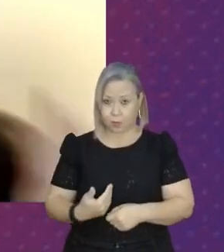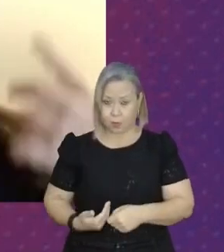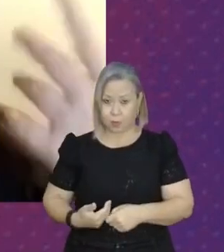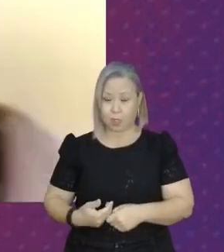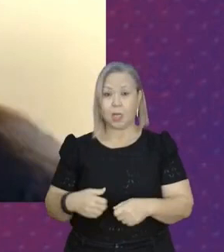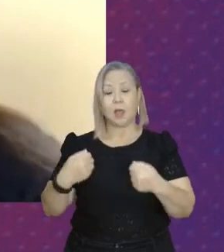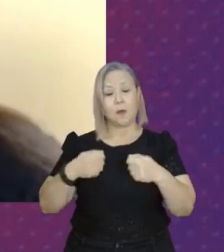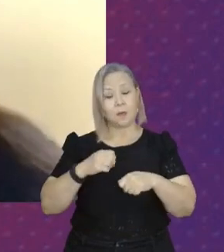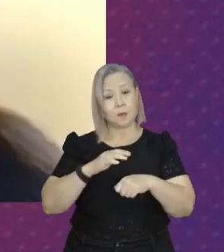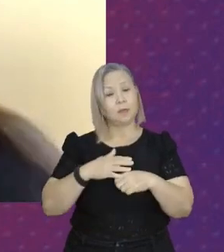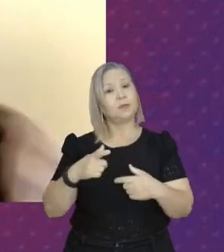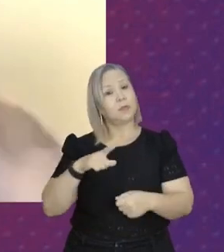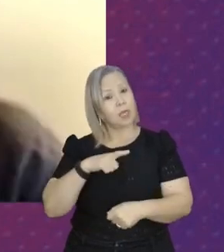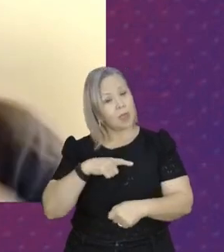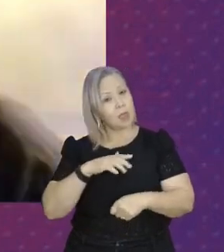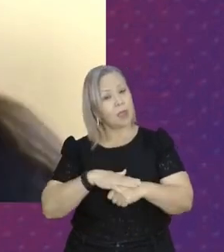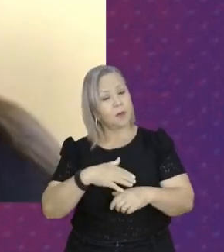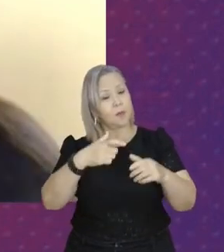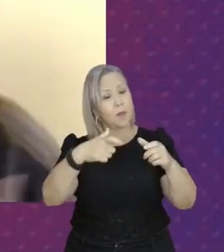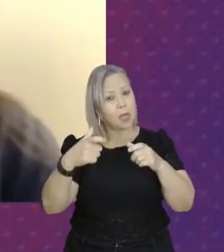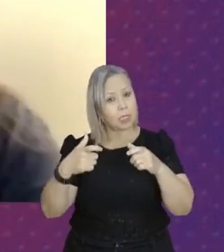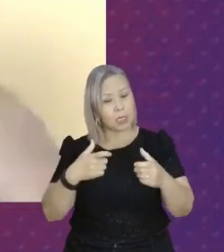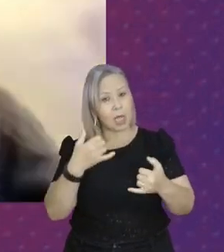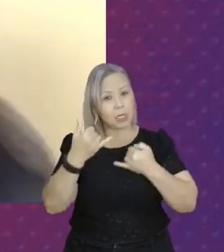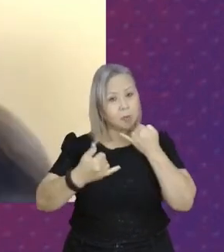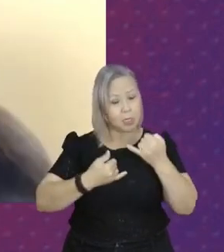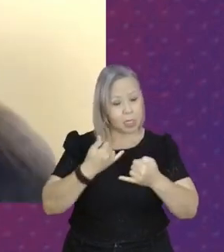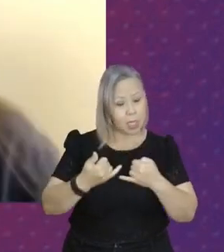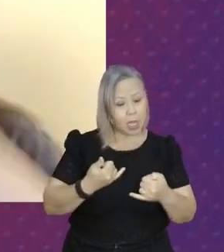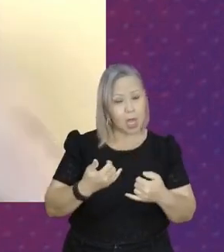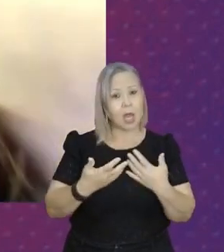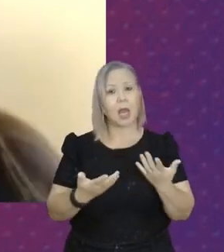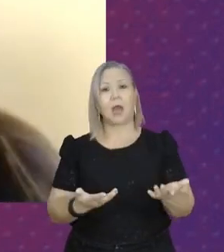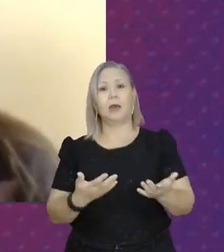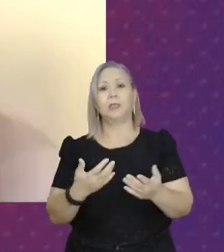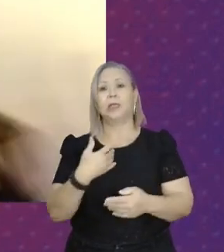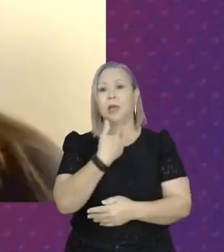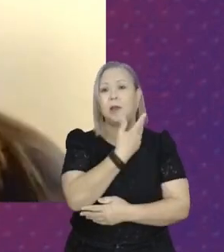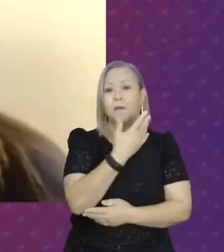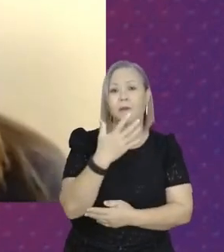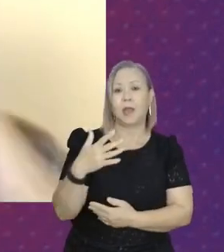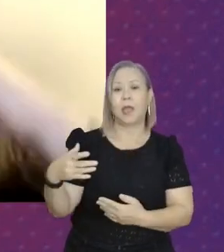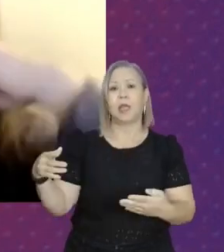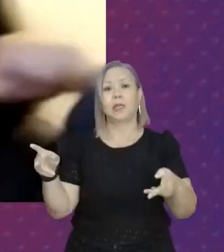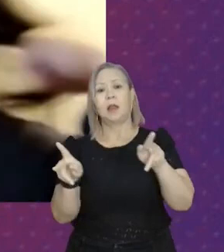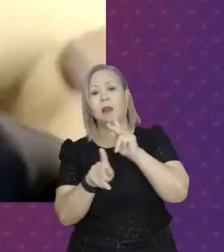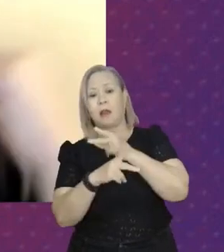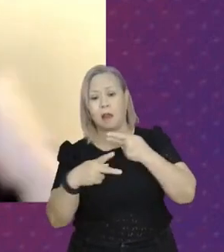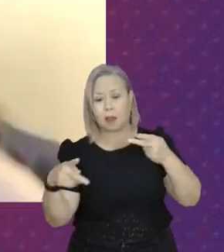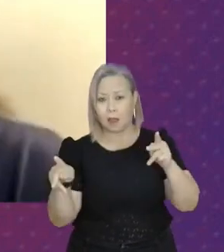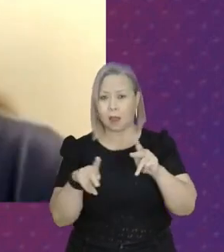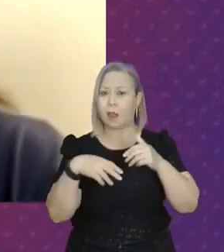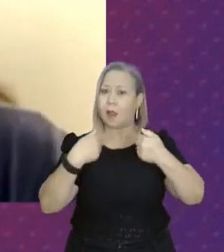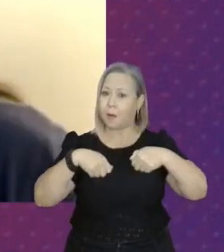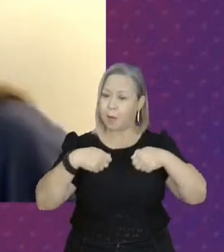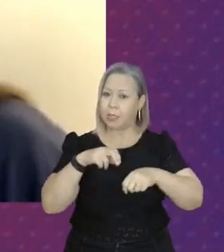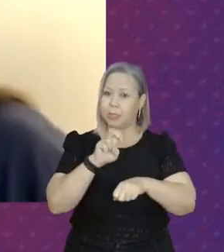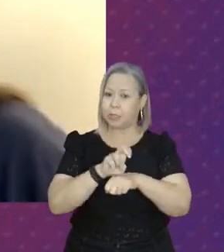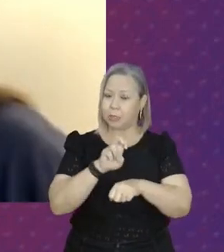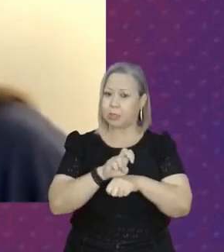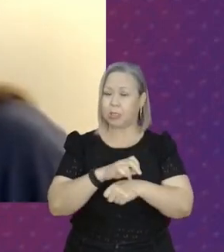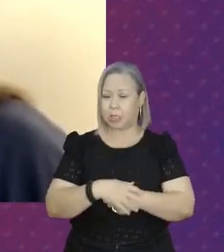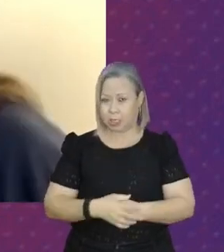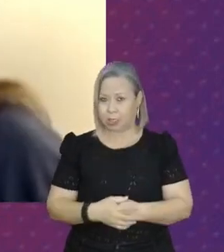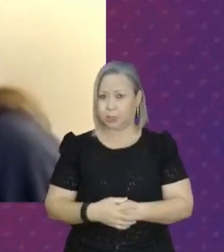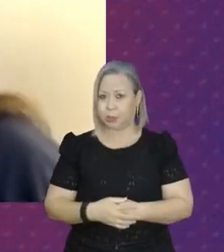de brincar, com mais área verde, com mais espaço de circulação de ar, enfim, é um